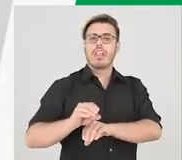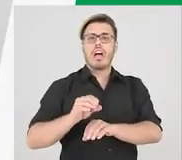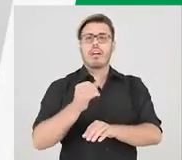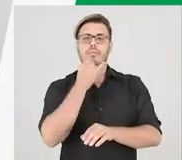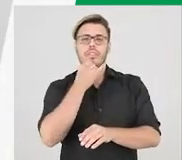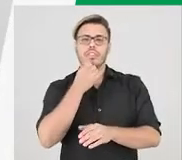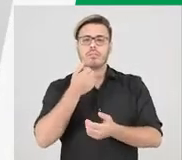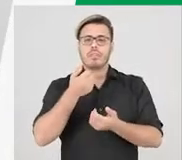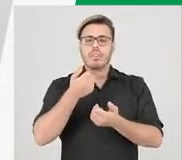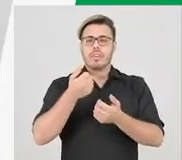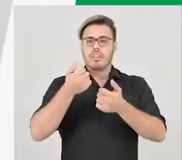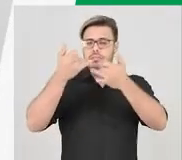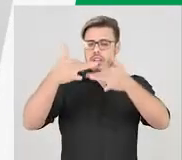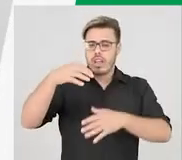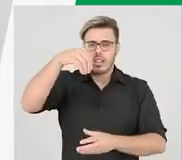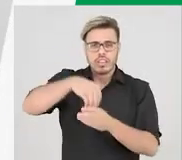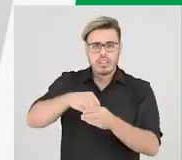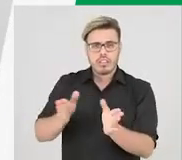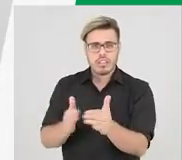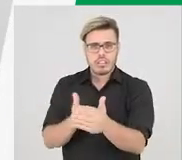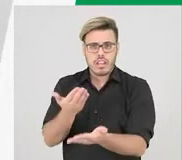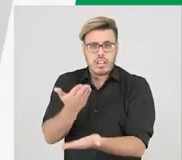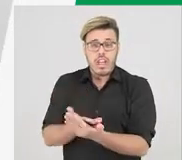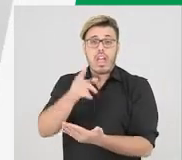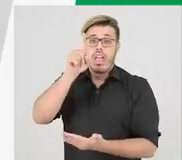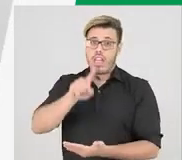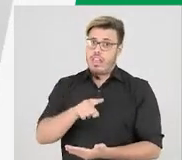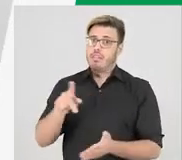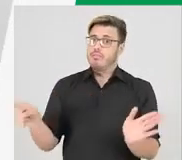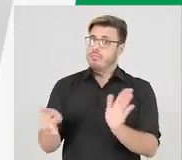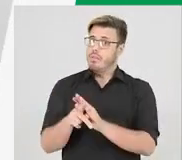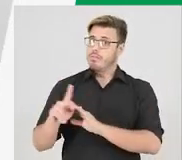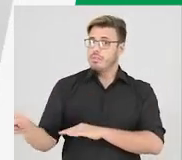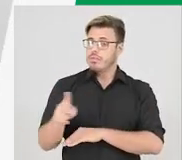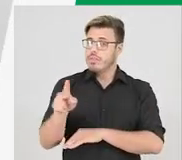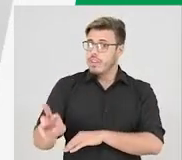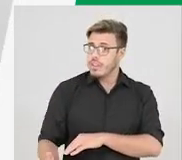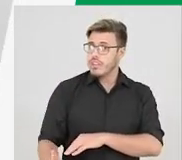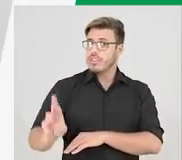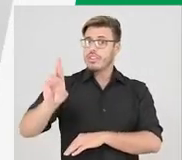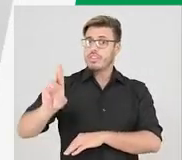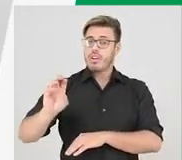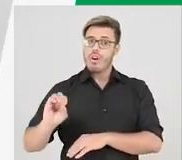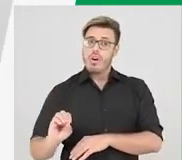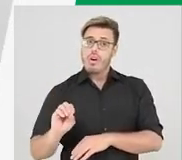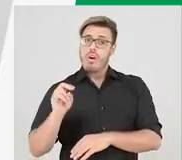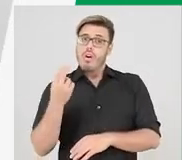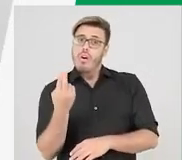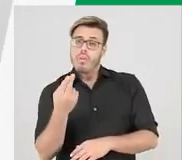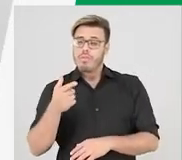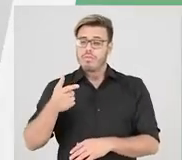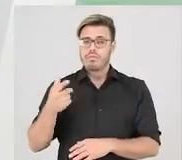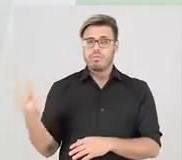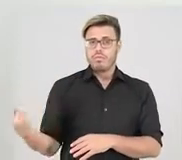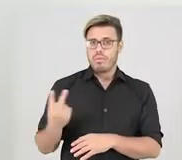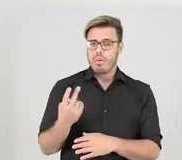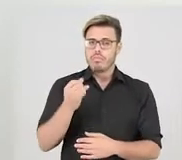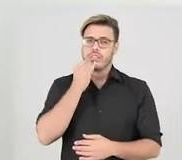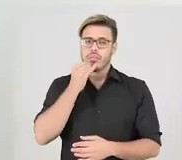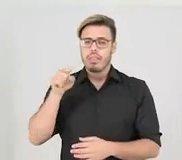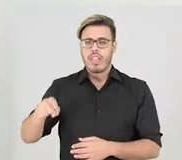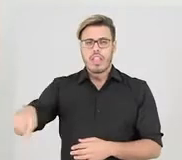trabalhado numa sala de aula é o professor regente ou os professores regentes. Eles dominam o conteúdo, eles